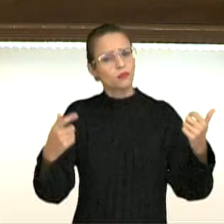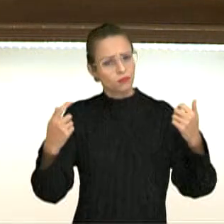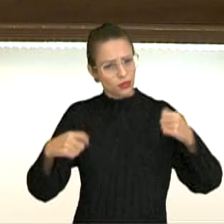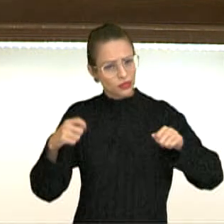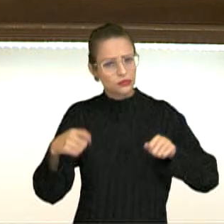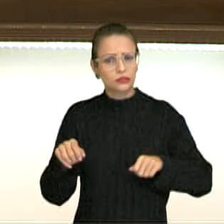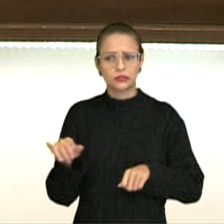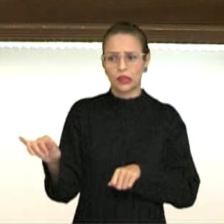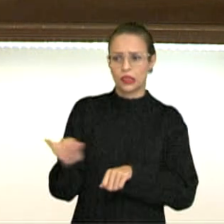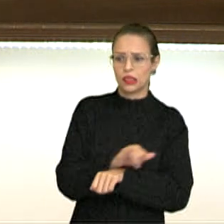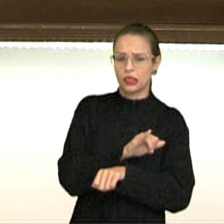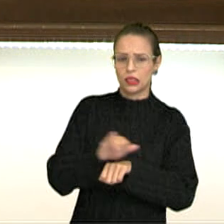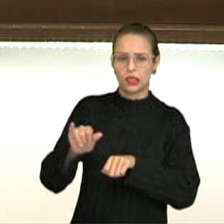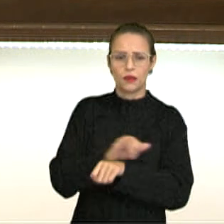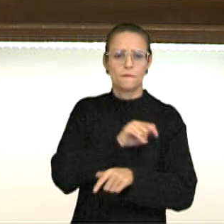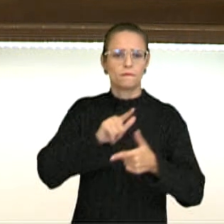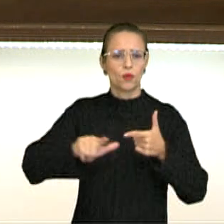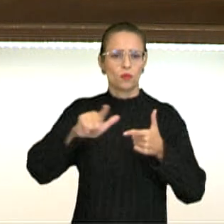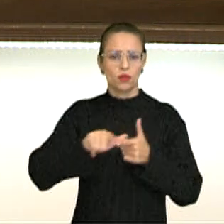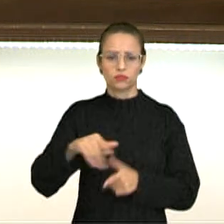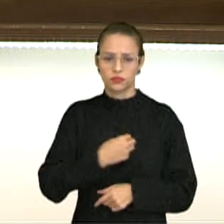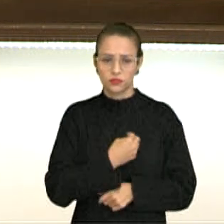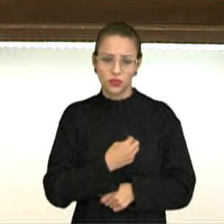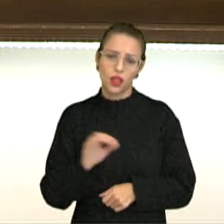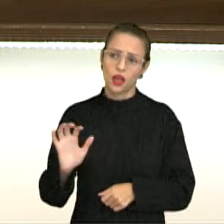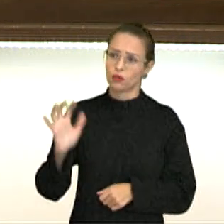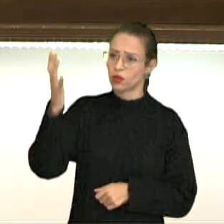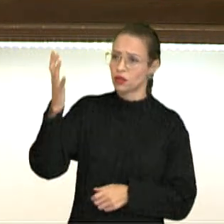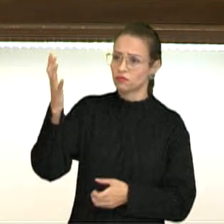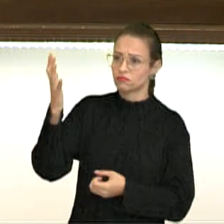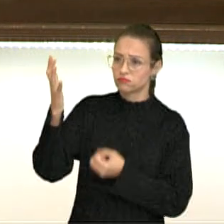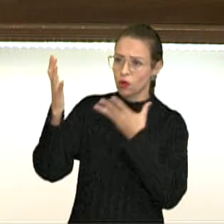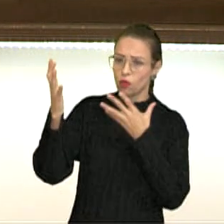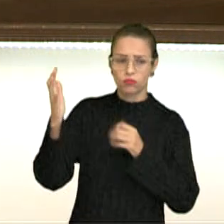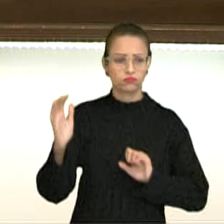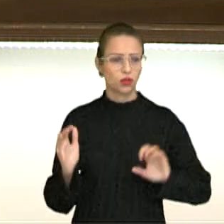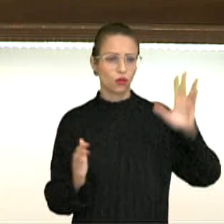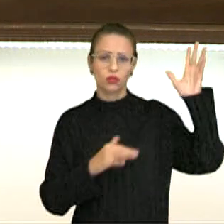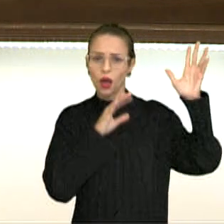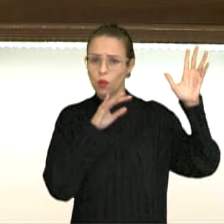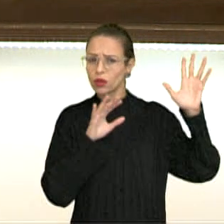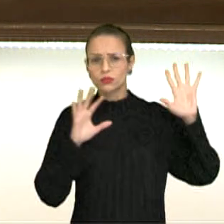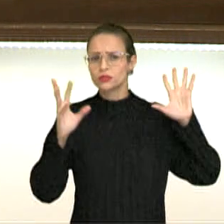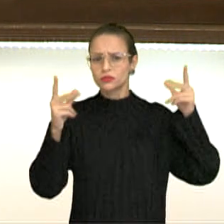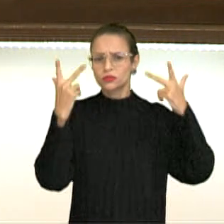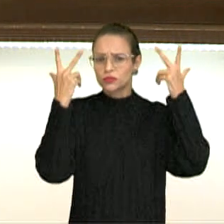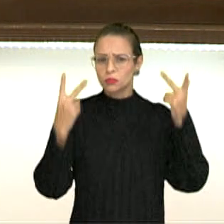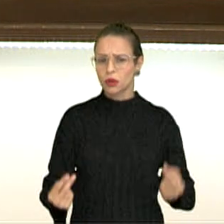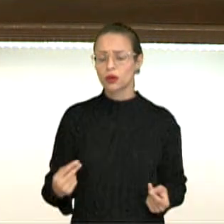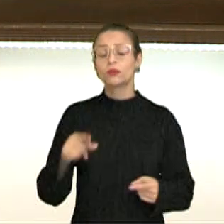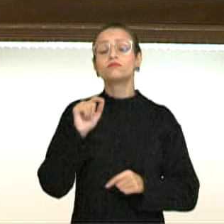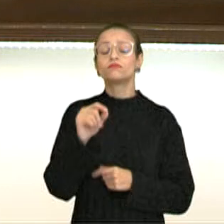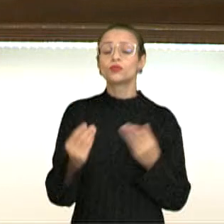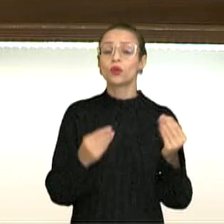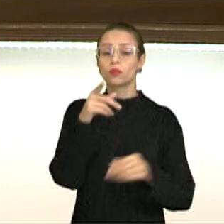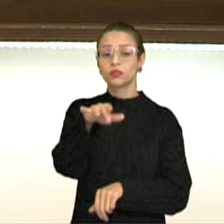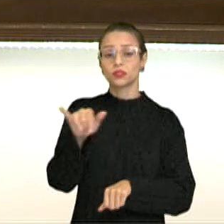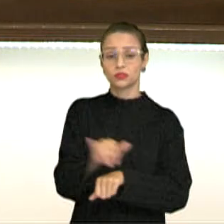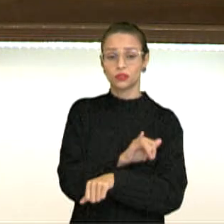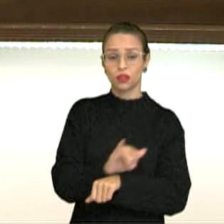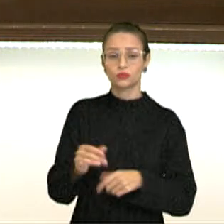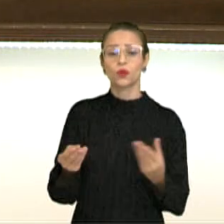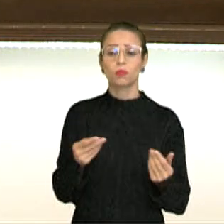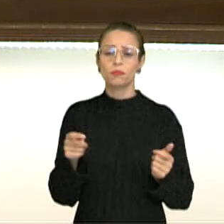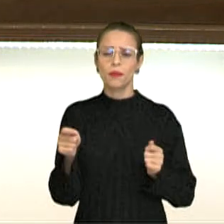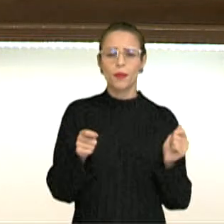as adversidades. Acontecem coisas ruins e boas com todo mundo. E aí ele está dizendo como você lida com isso